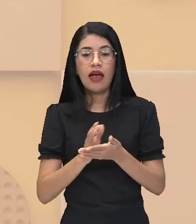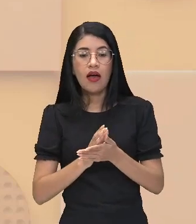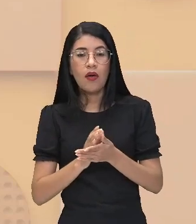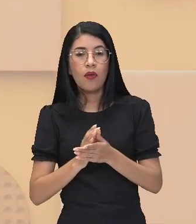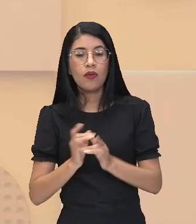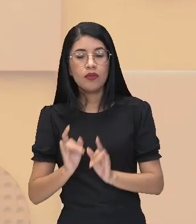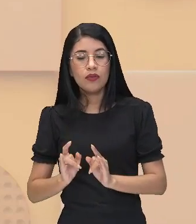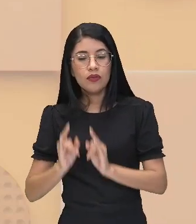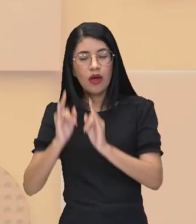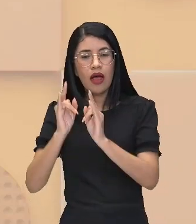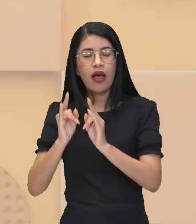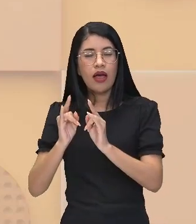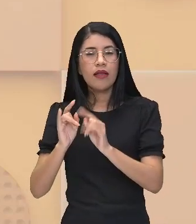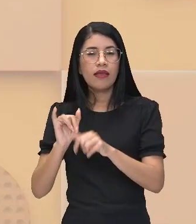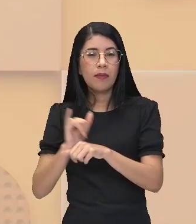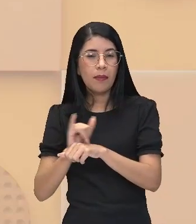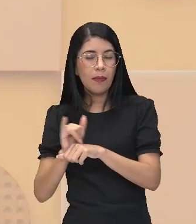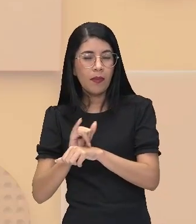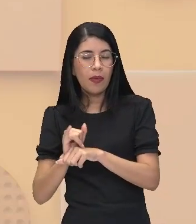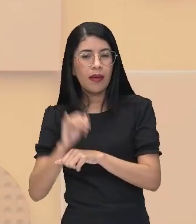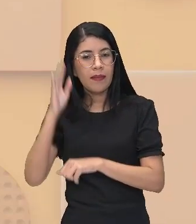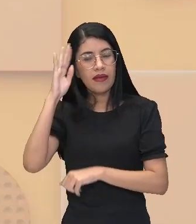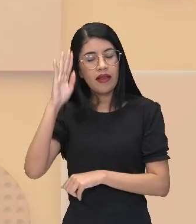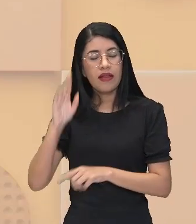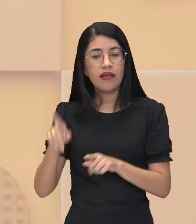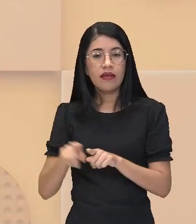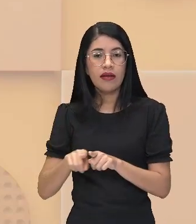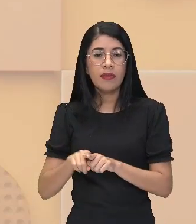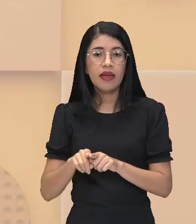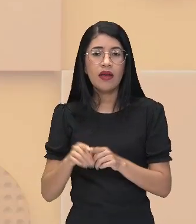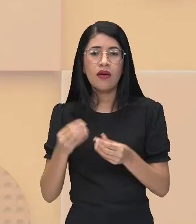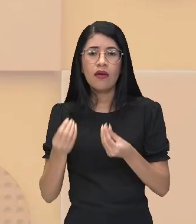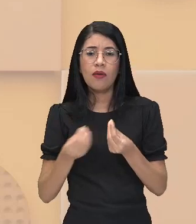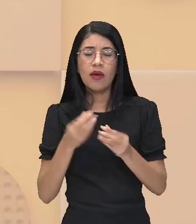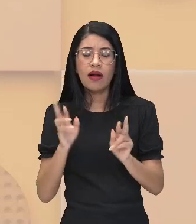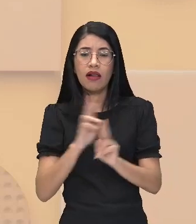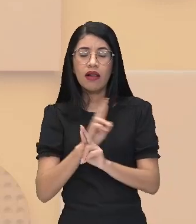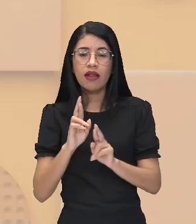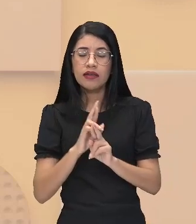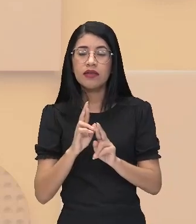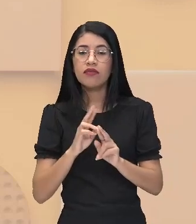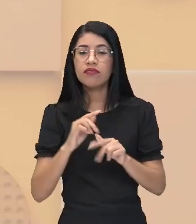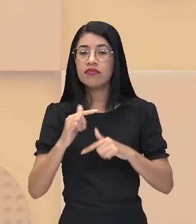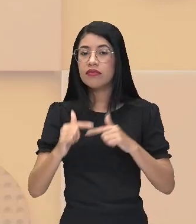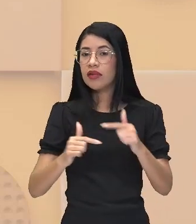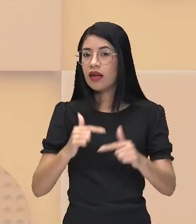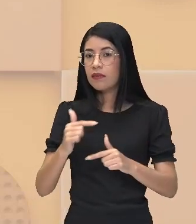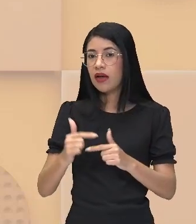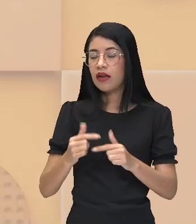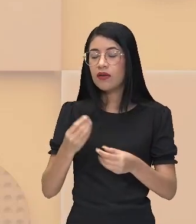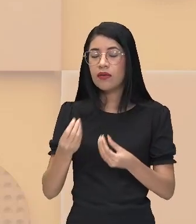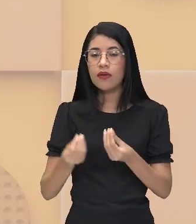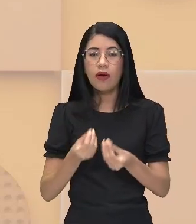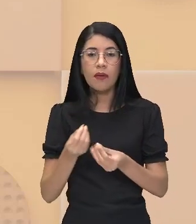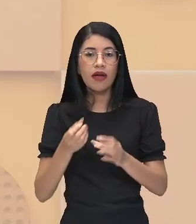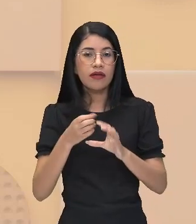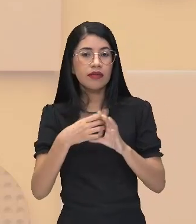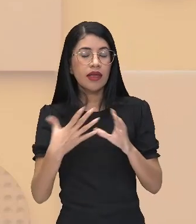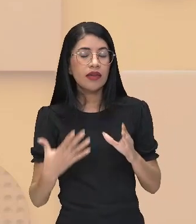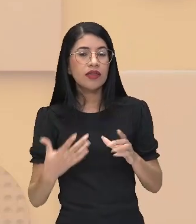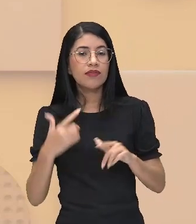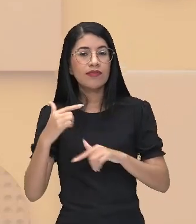sendo estabelecidos. Vamos ver agora sobre a relação do trabalho, como vai ser configurada a mão de